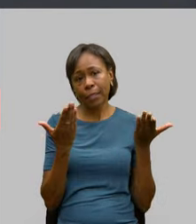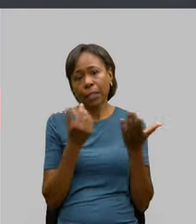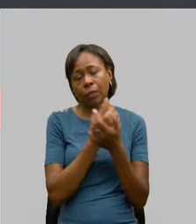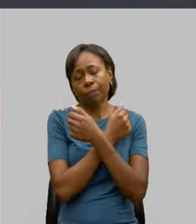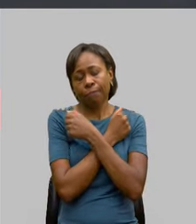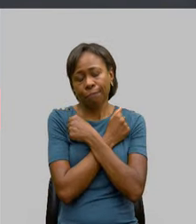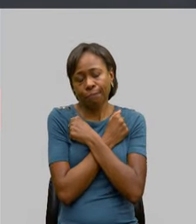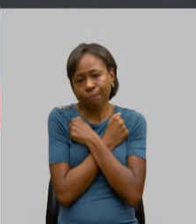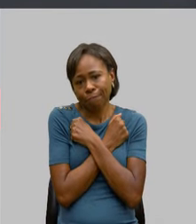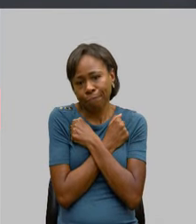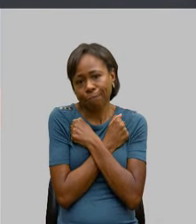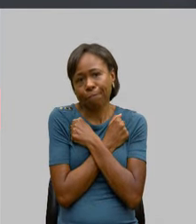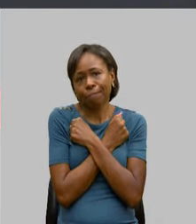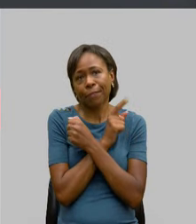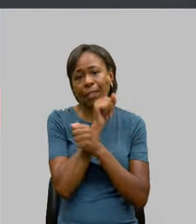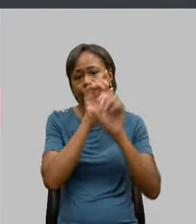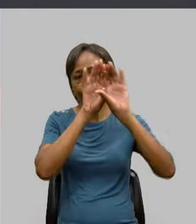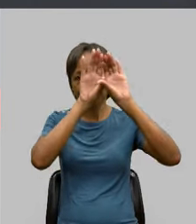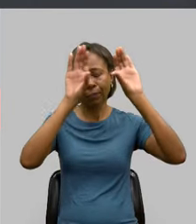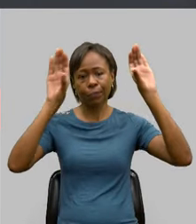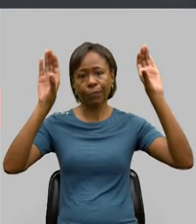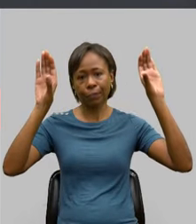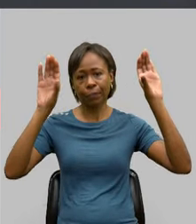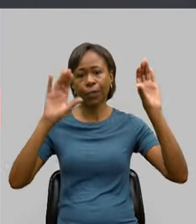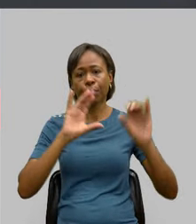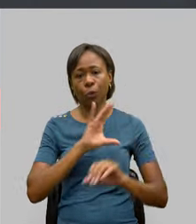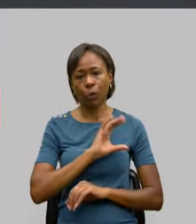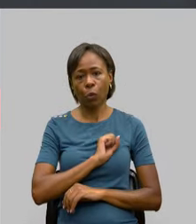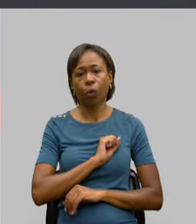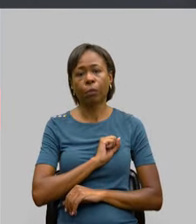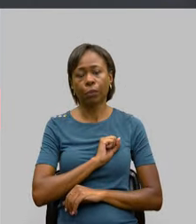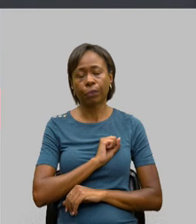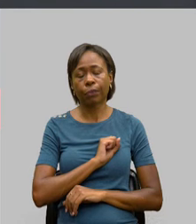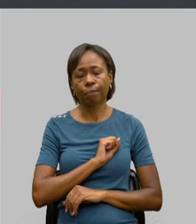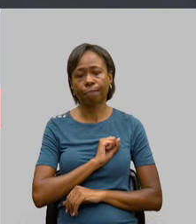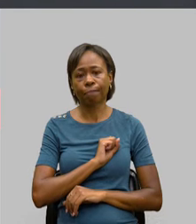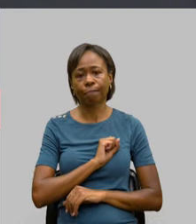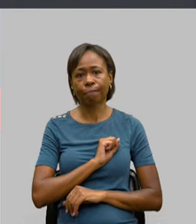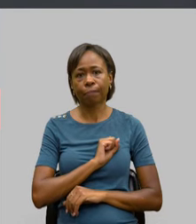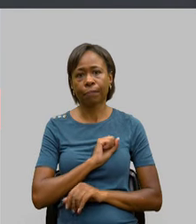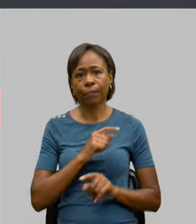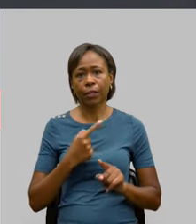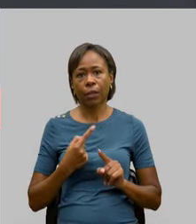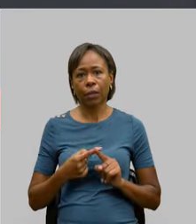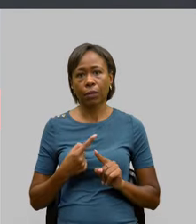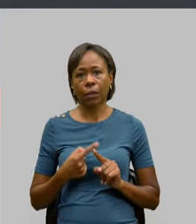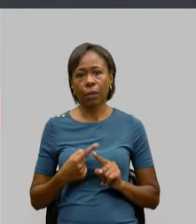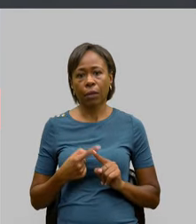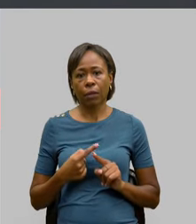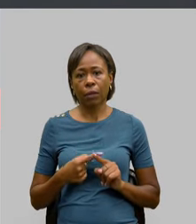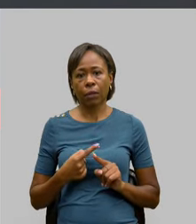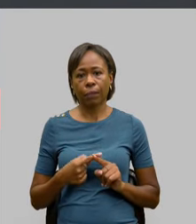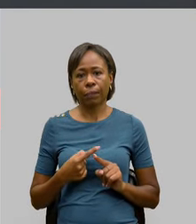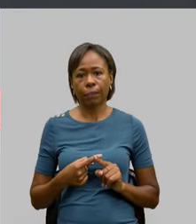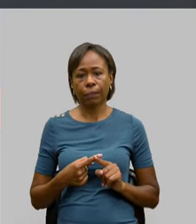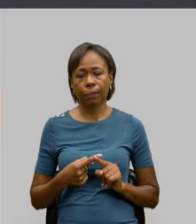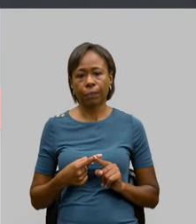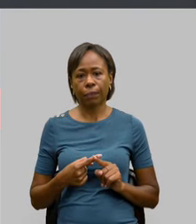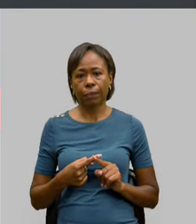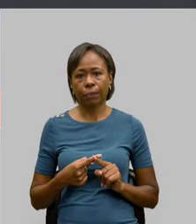aí no céu porque eh eu recebo